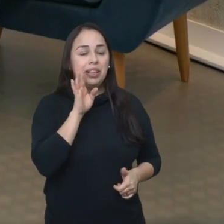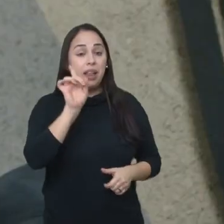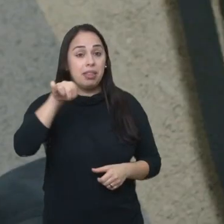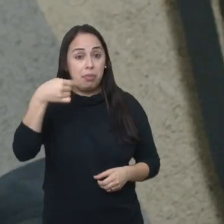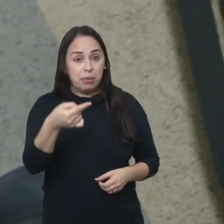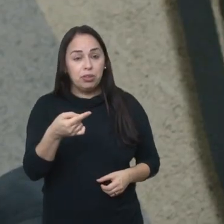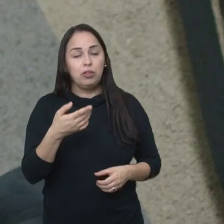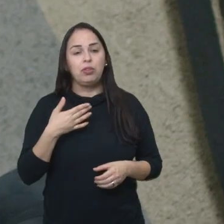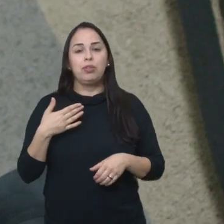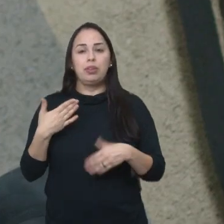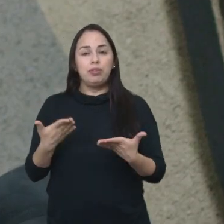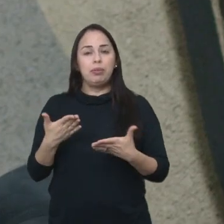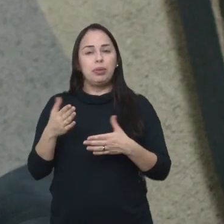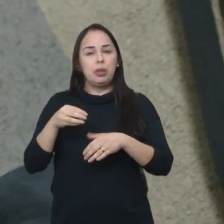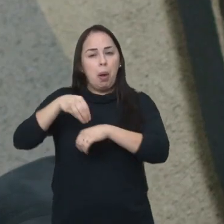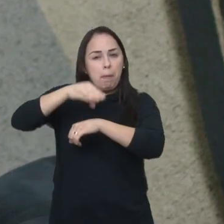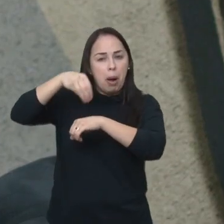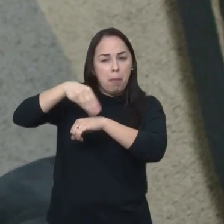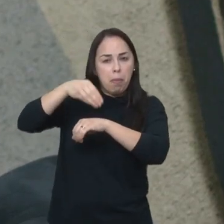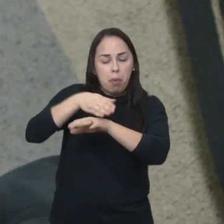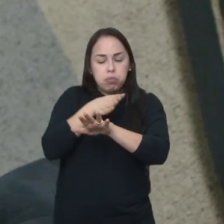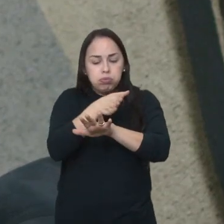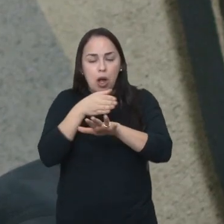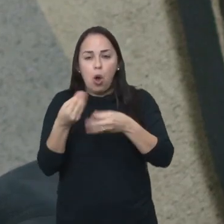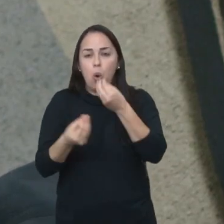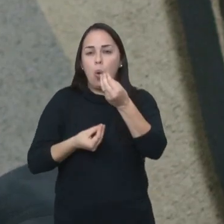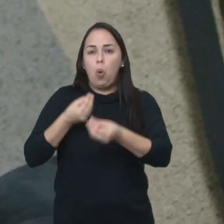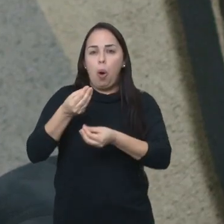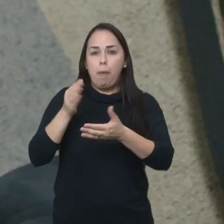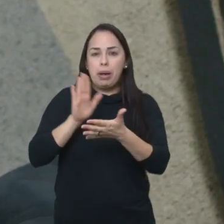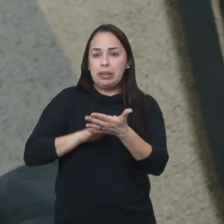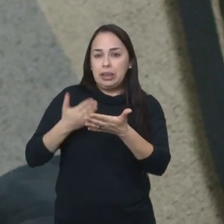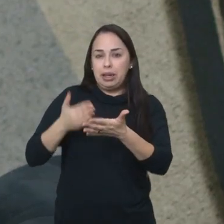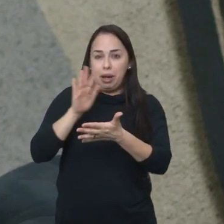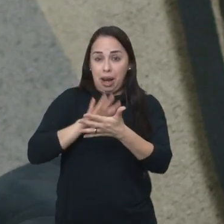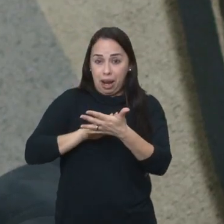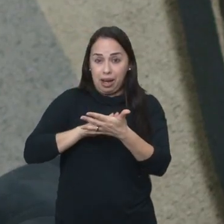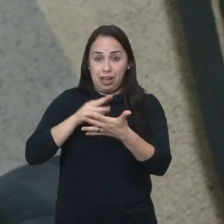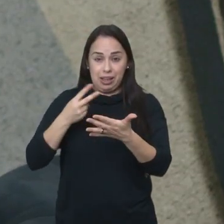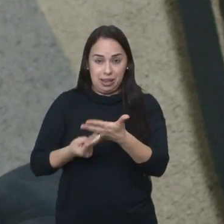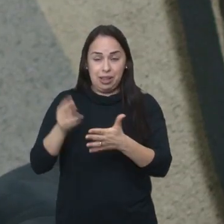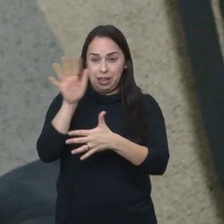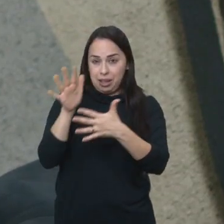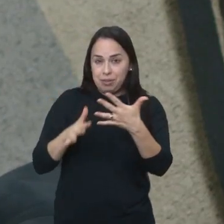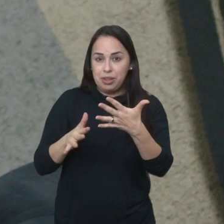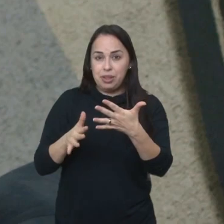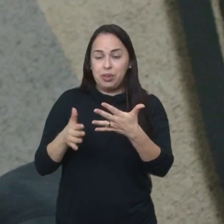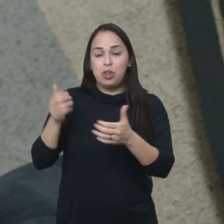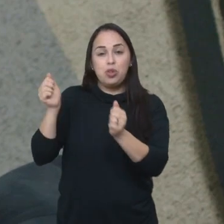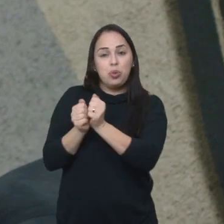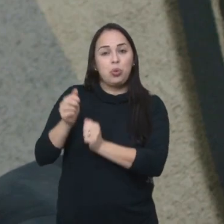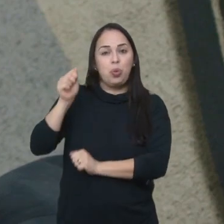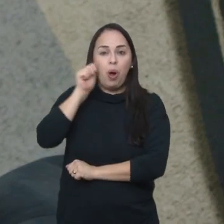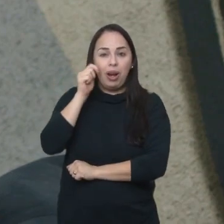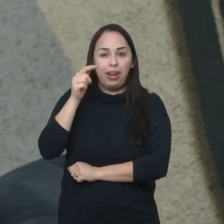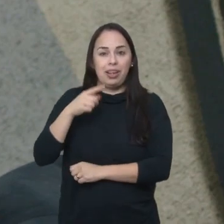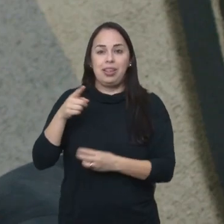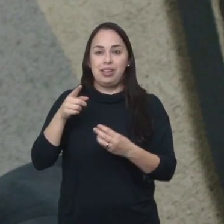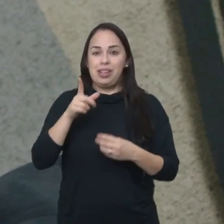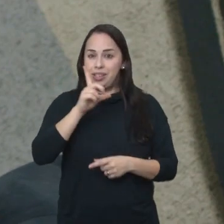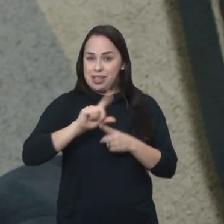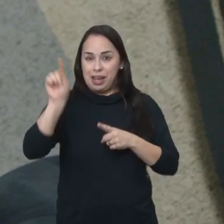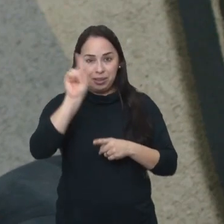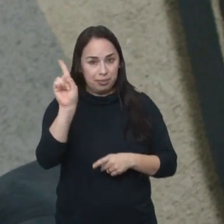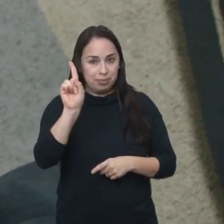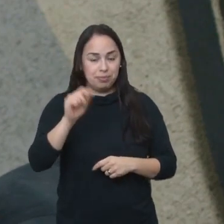viu? No próximo bloco, vamos te dar as direções para se tornar um tradutor e intérprete de Libras com a Aline Ambrosio. Não